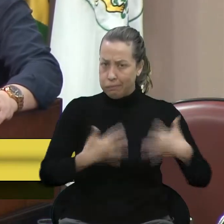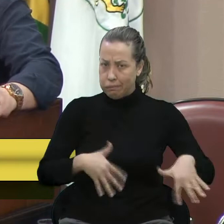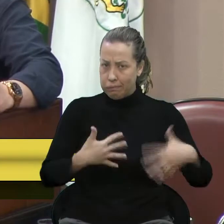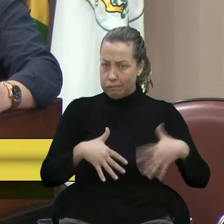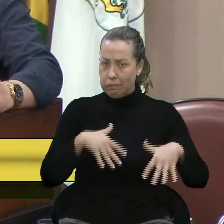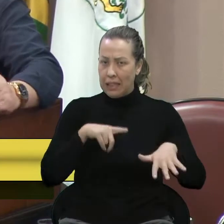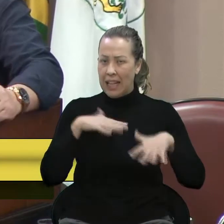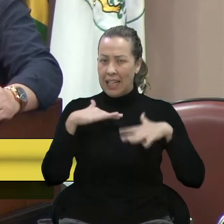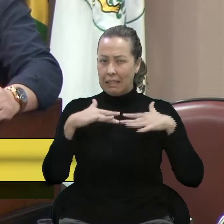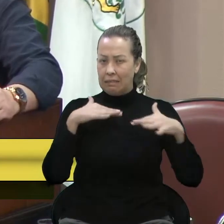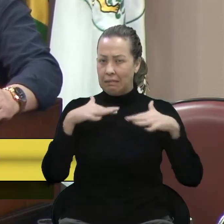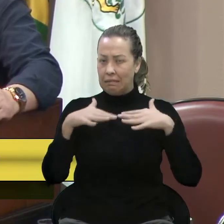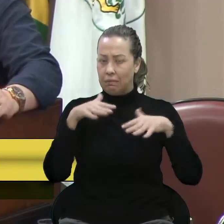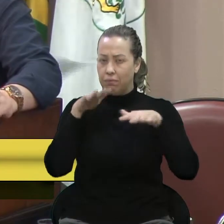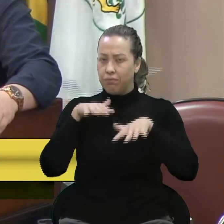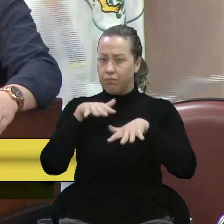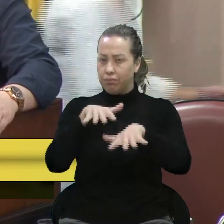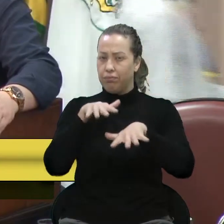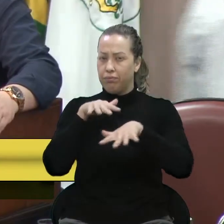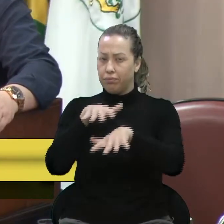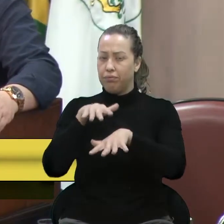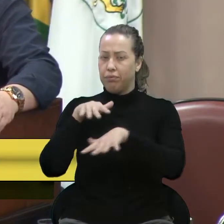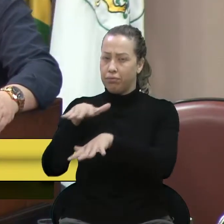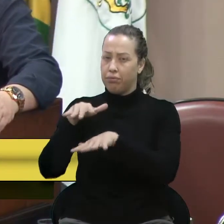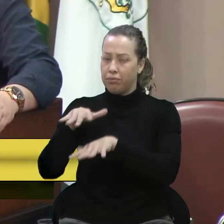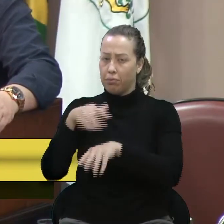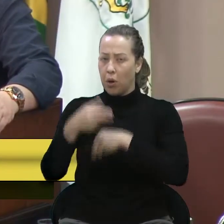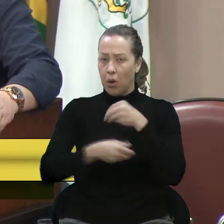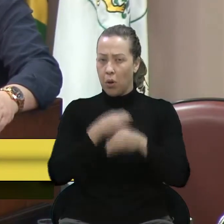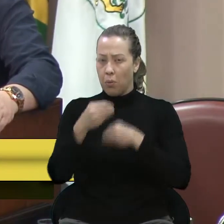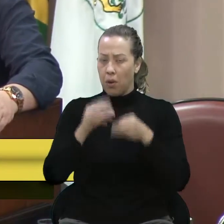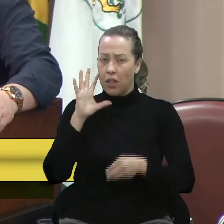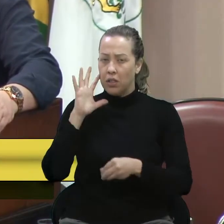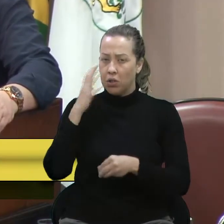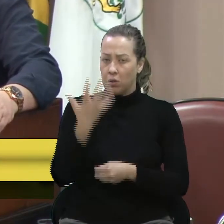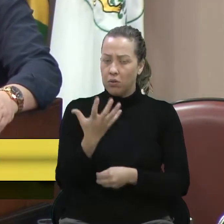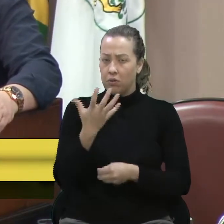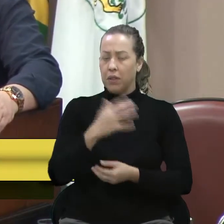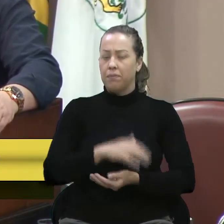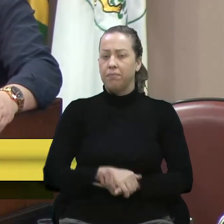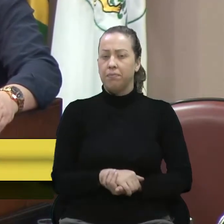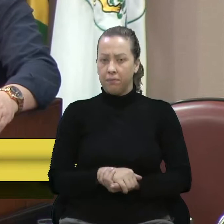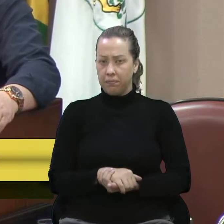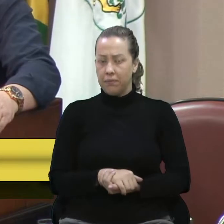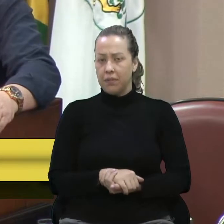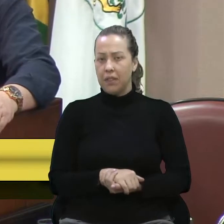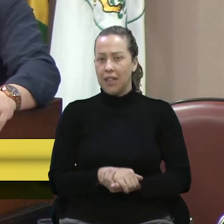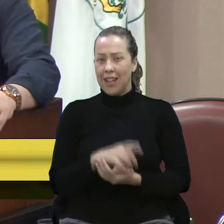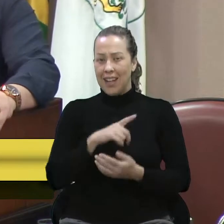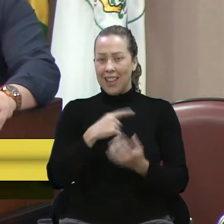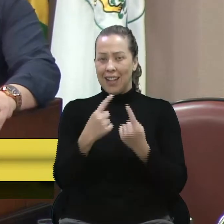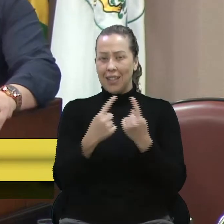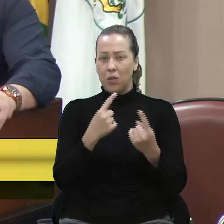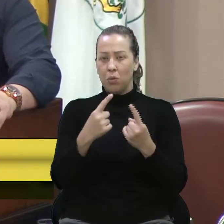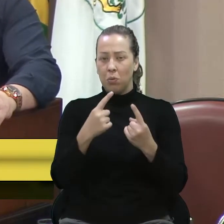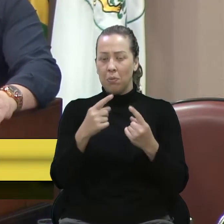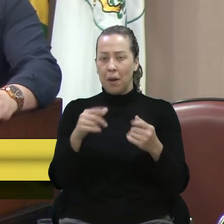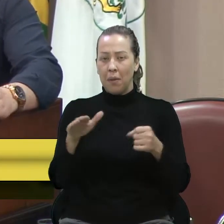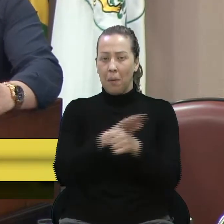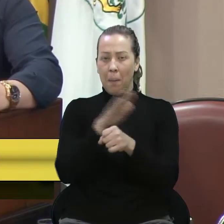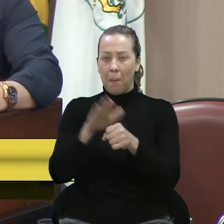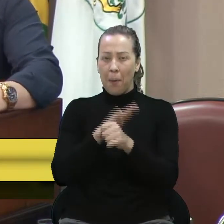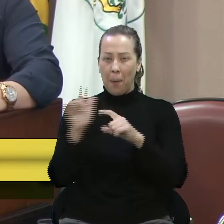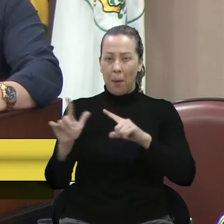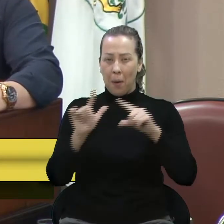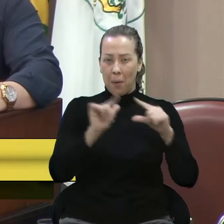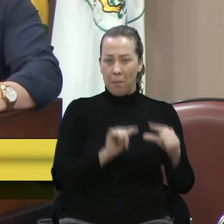para a mobilidade, para nós conseguirmos dar mais mobilidade e fluidez ao trânsito. A gente